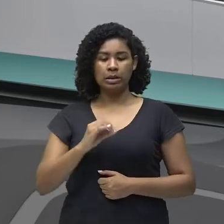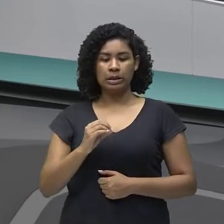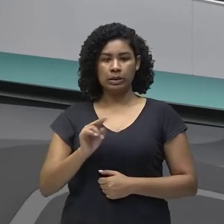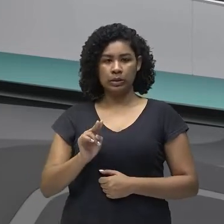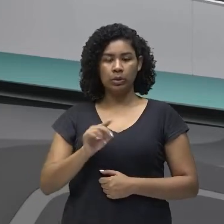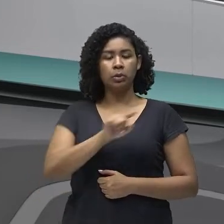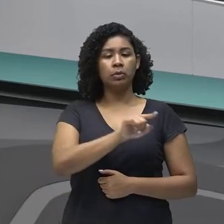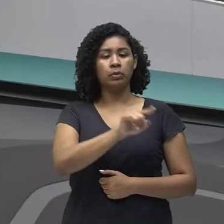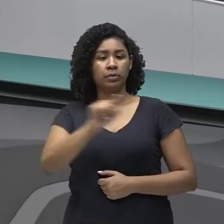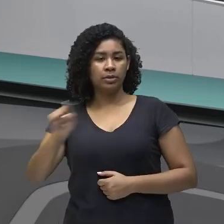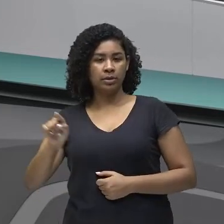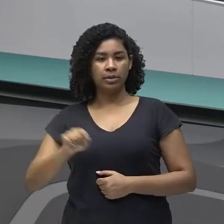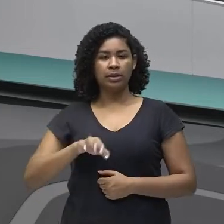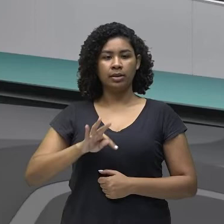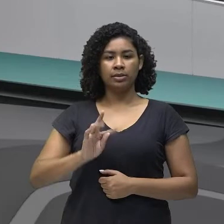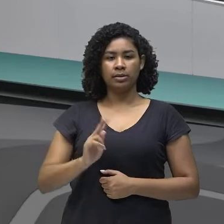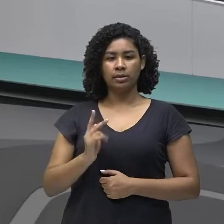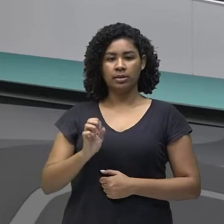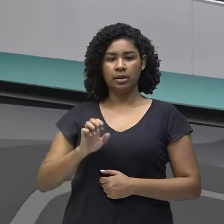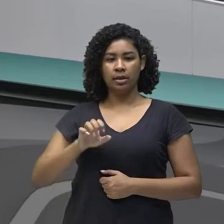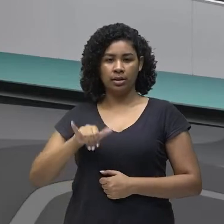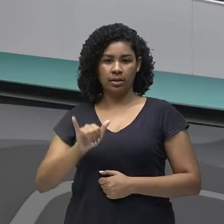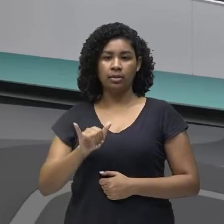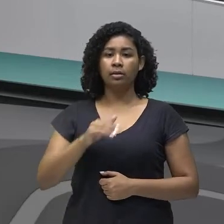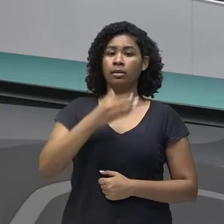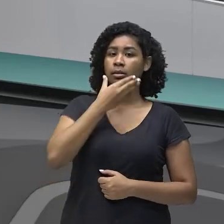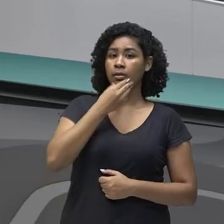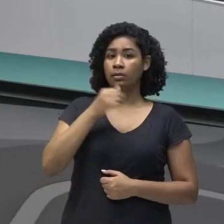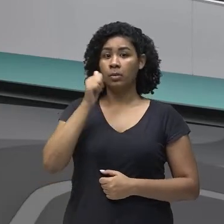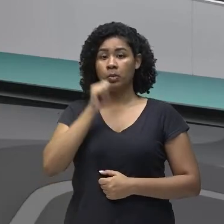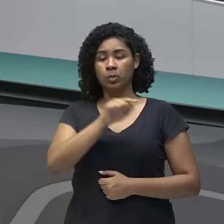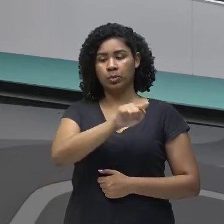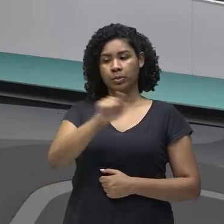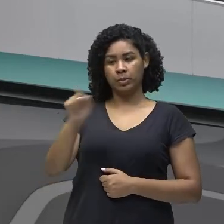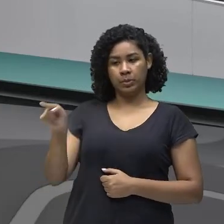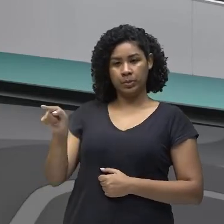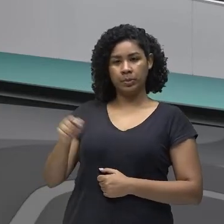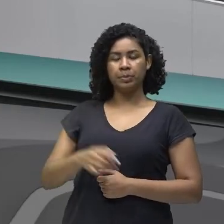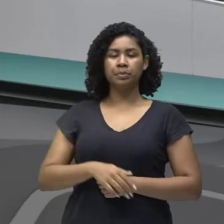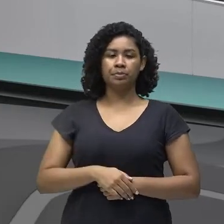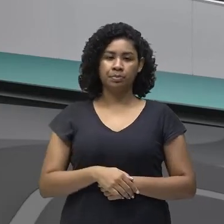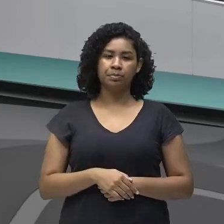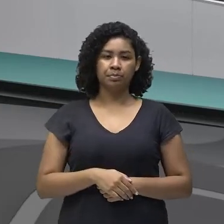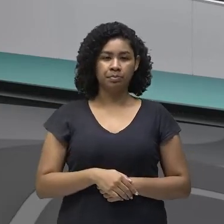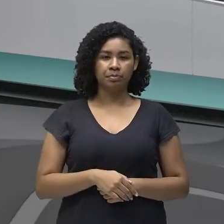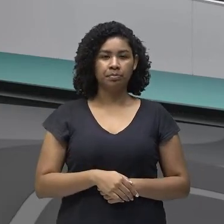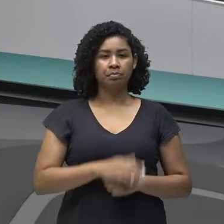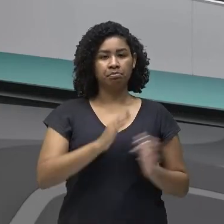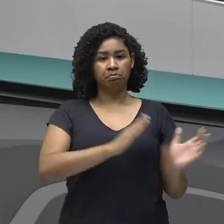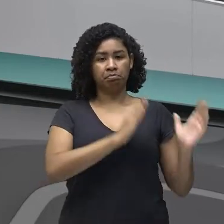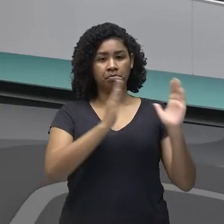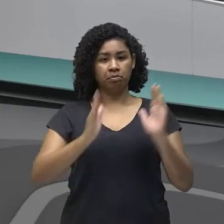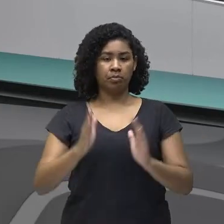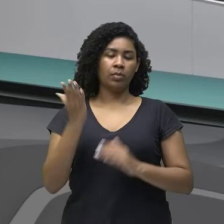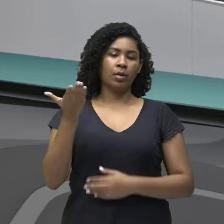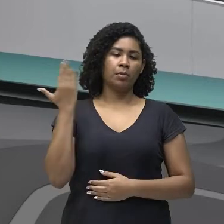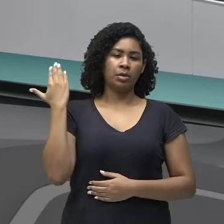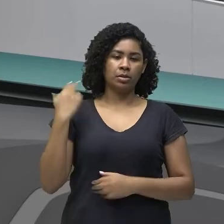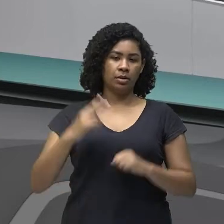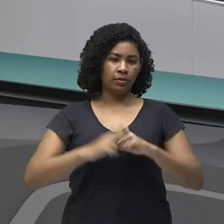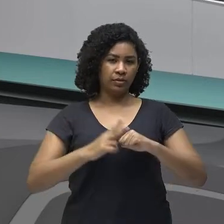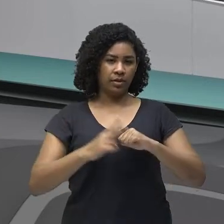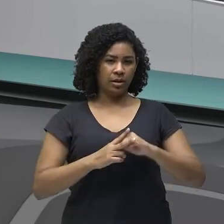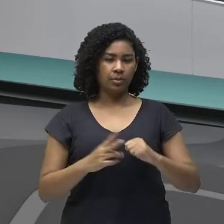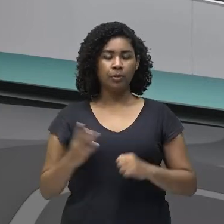eles ou elas. O verbo to be, né, na forma do passado, é o mesmo para os três. Vamos ver aqui que ele vai já aparecer, para